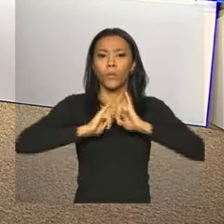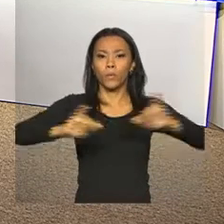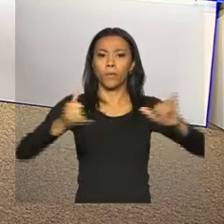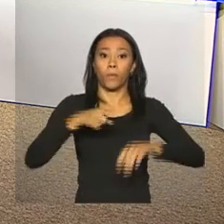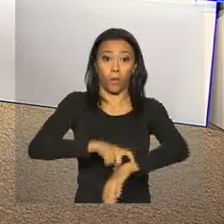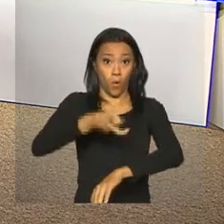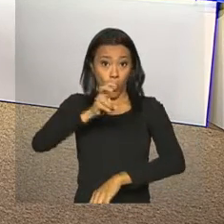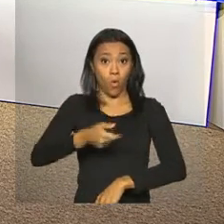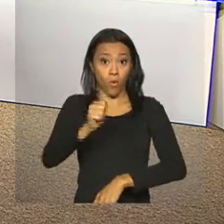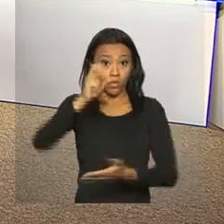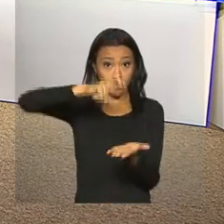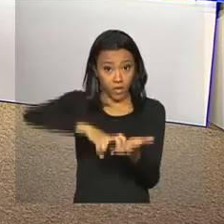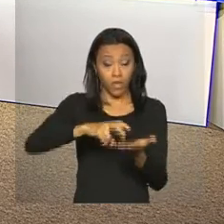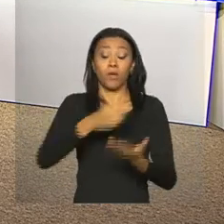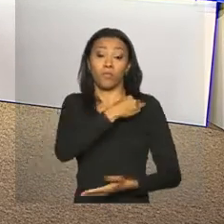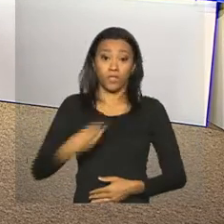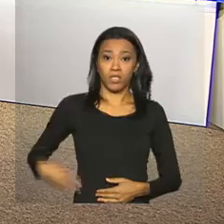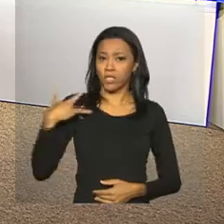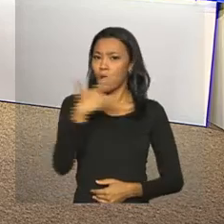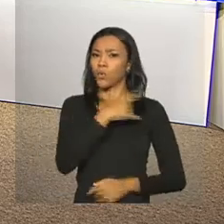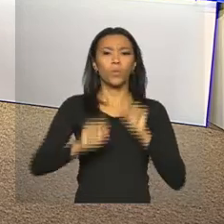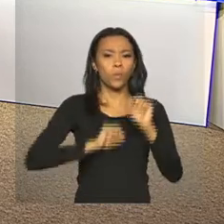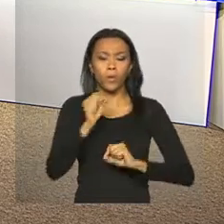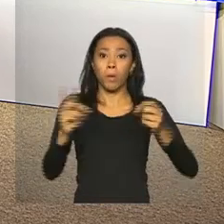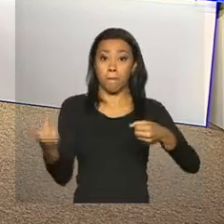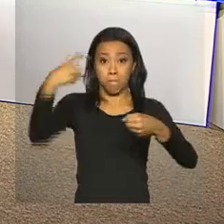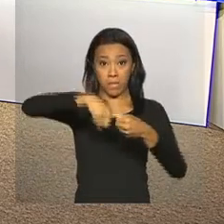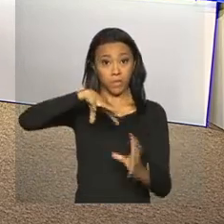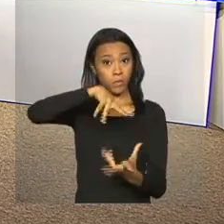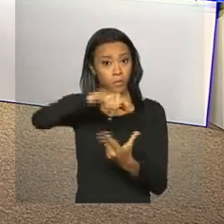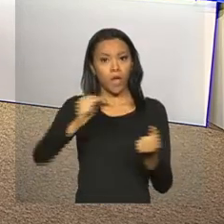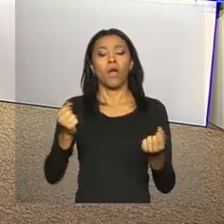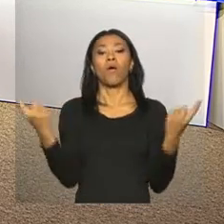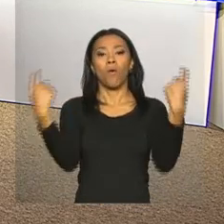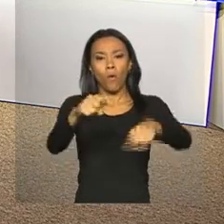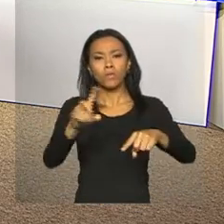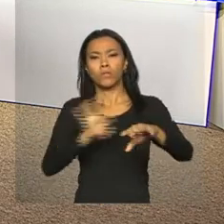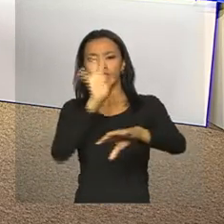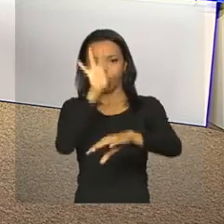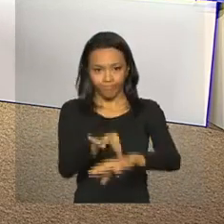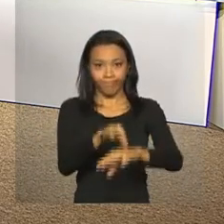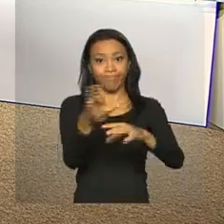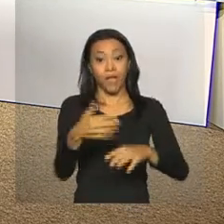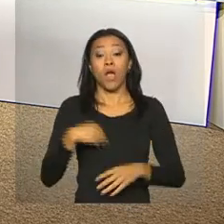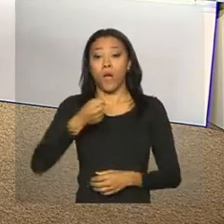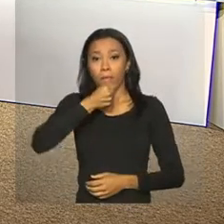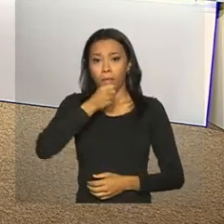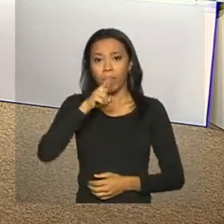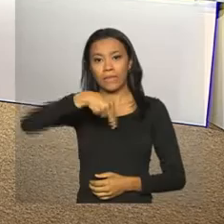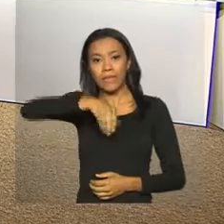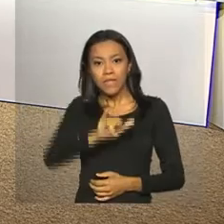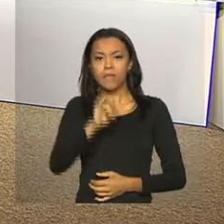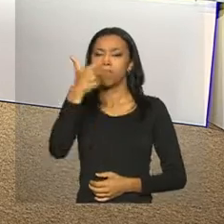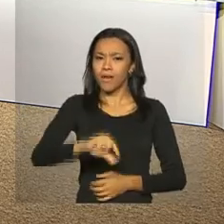11 da manhã pelo ministro da saúde marcelo castro uma parceria internacional para o combate ao sica vírus ou repórter ney pereira ao vivo